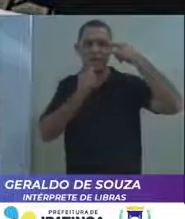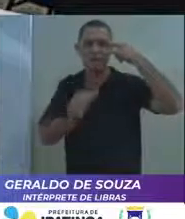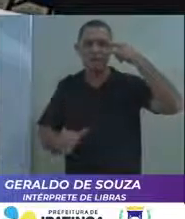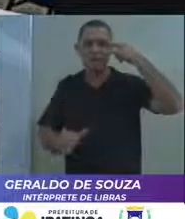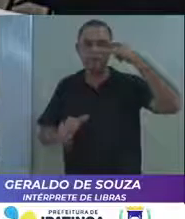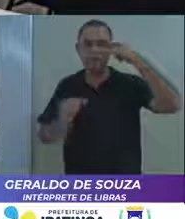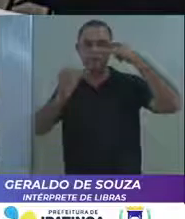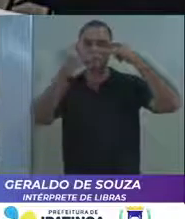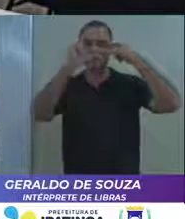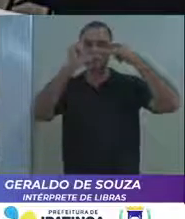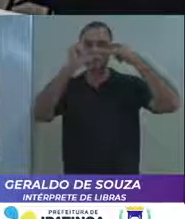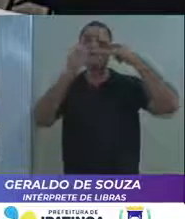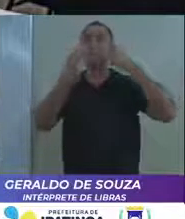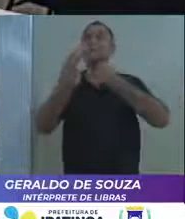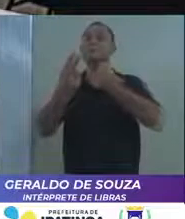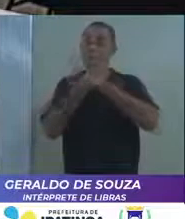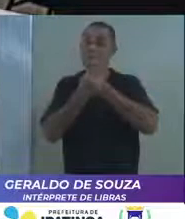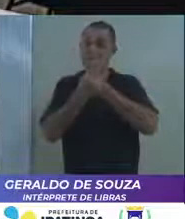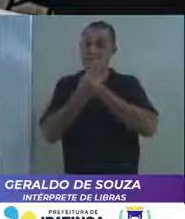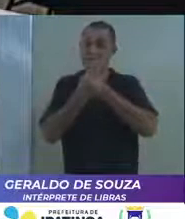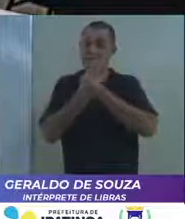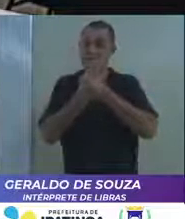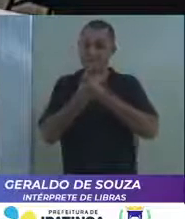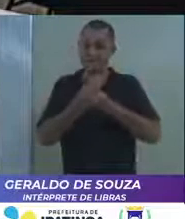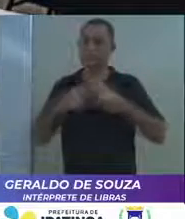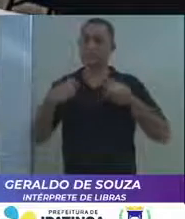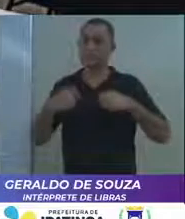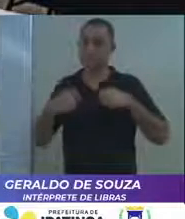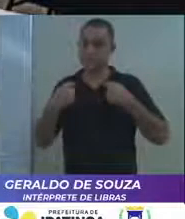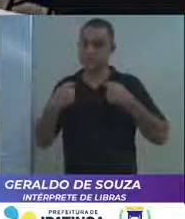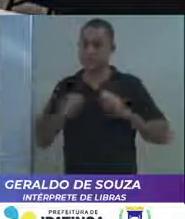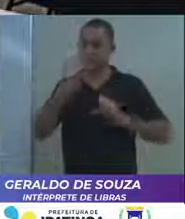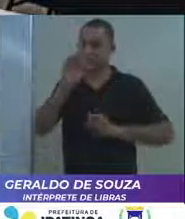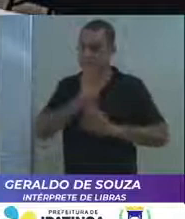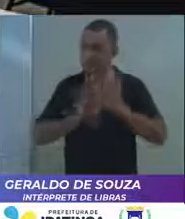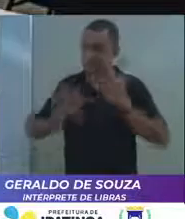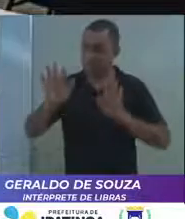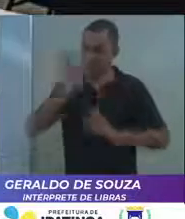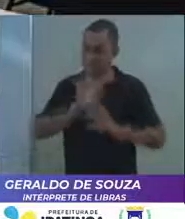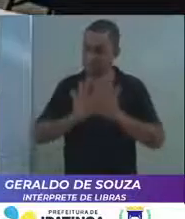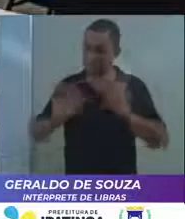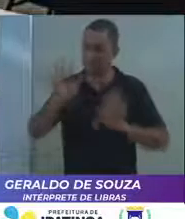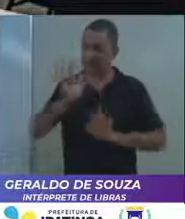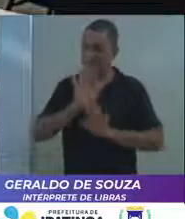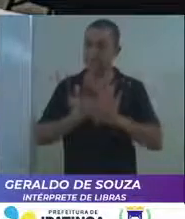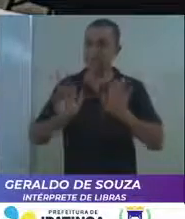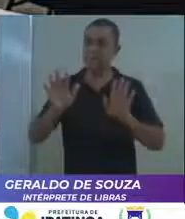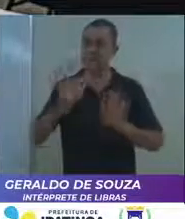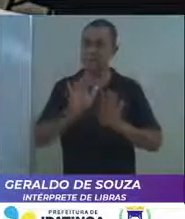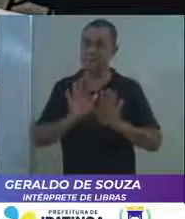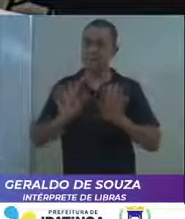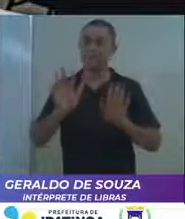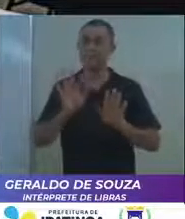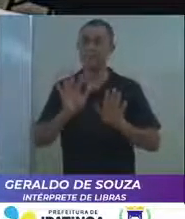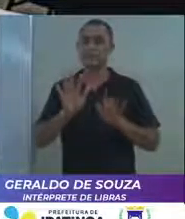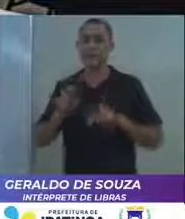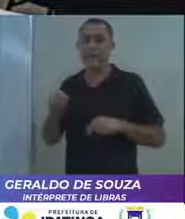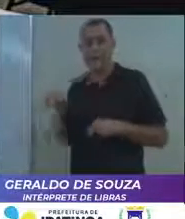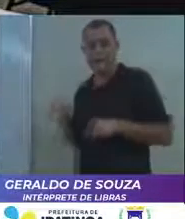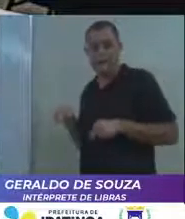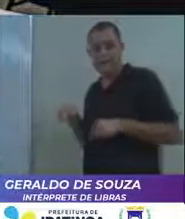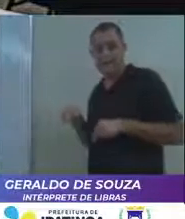esse cuidado tem que estar de redobrado. Vocês têm que colocar lembrete, andar com a água do lado de